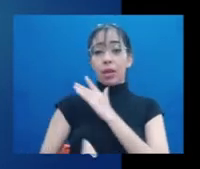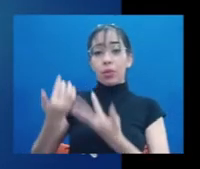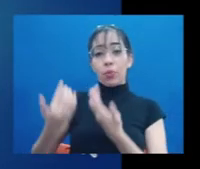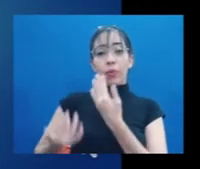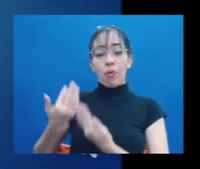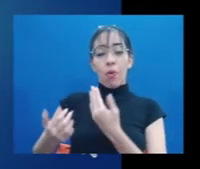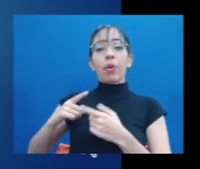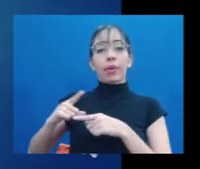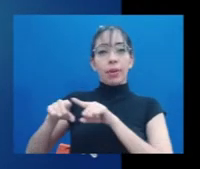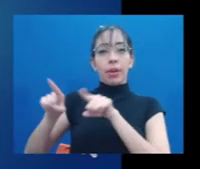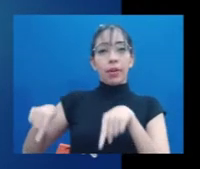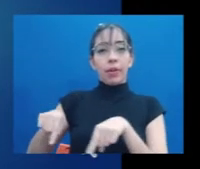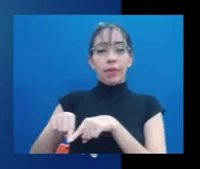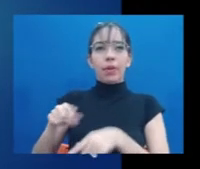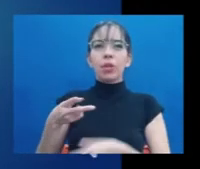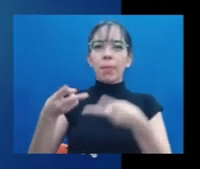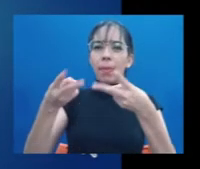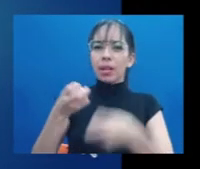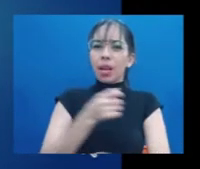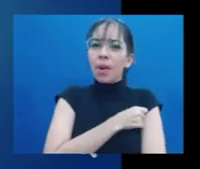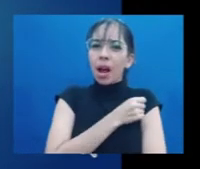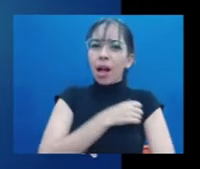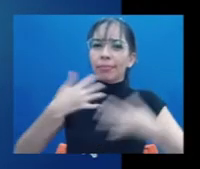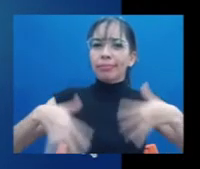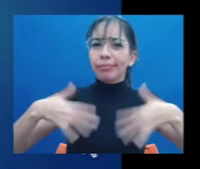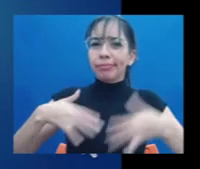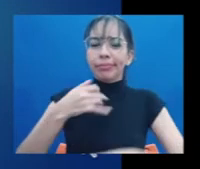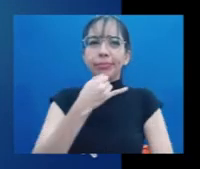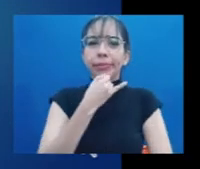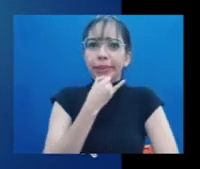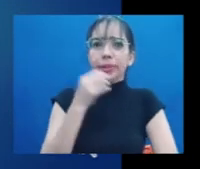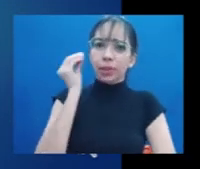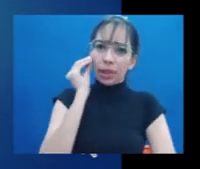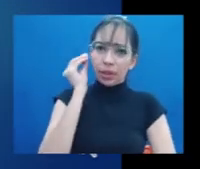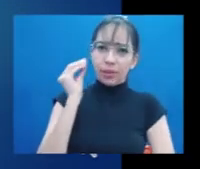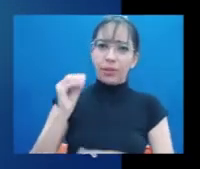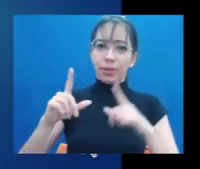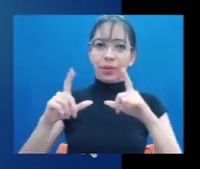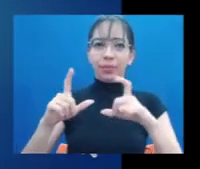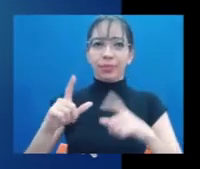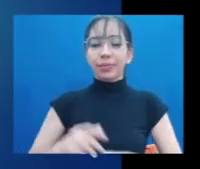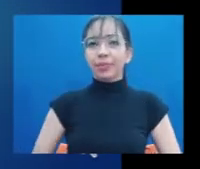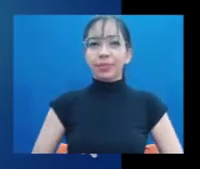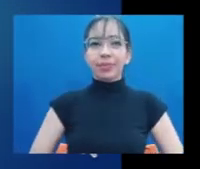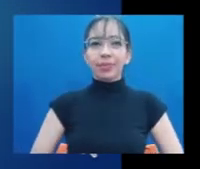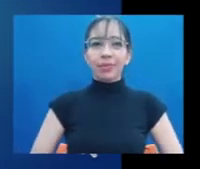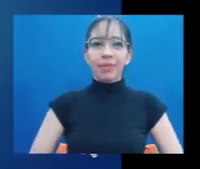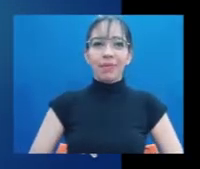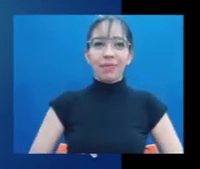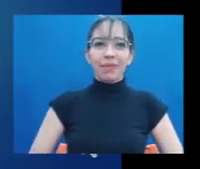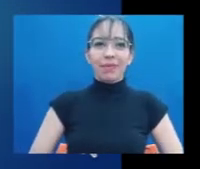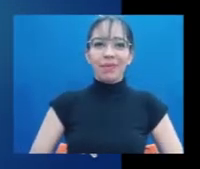aquele incêndio lamentável, o que a gente vê, essa cena do desespero das pessoas tentando aí salvar alguma coisa.